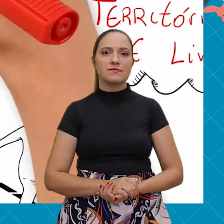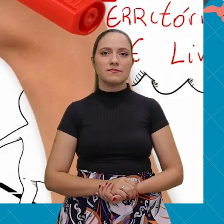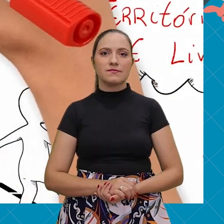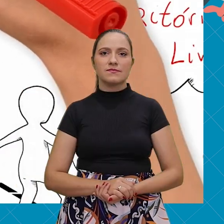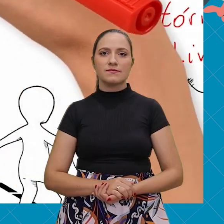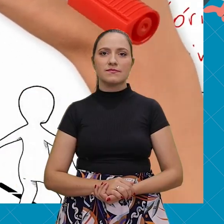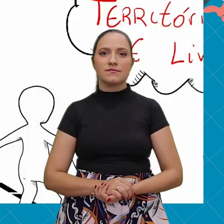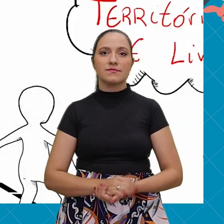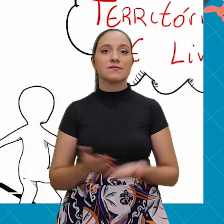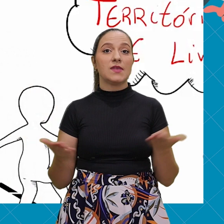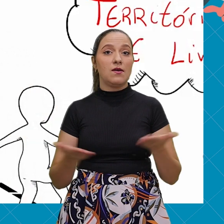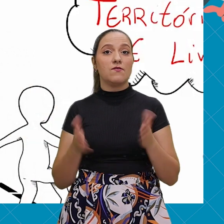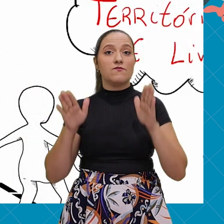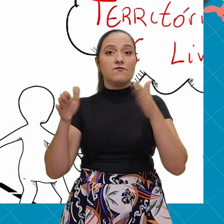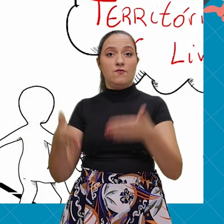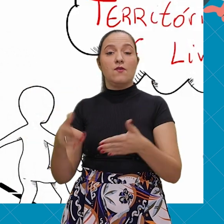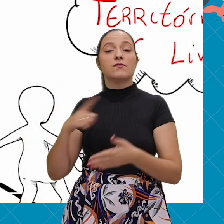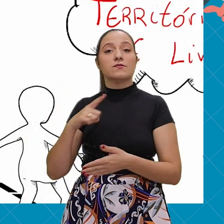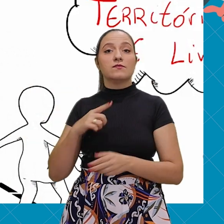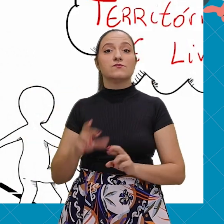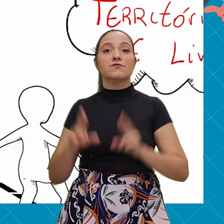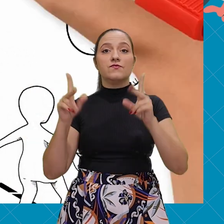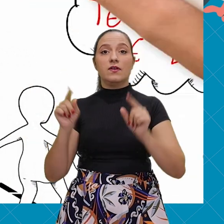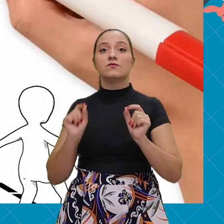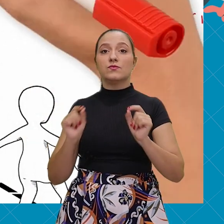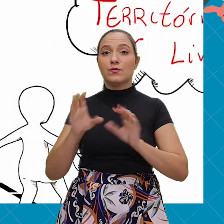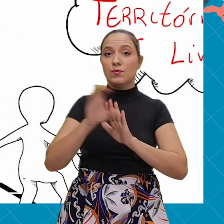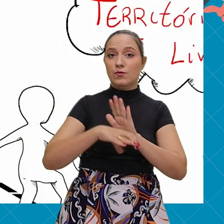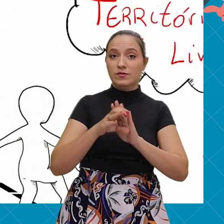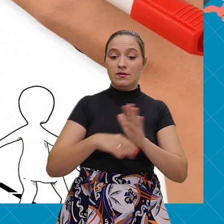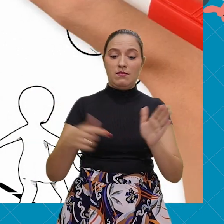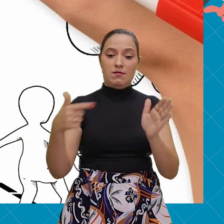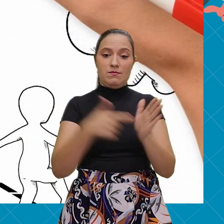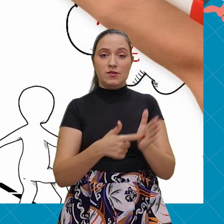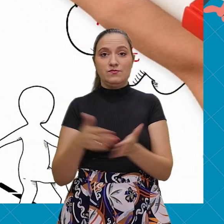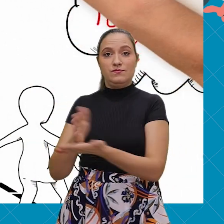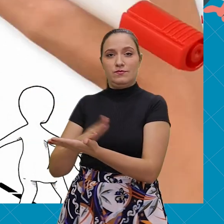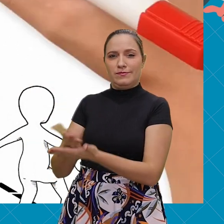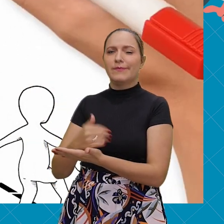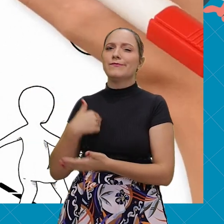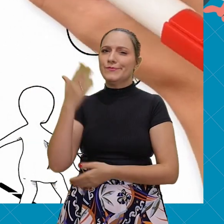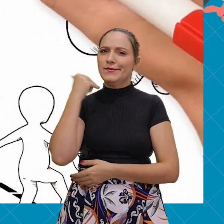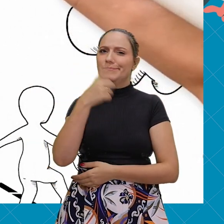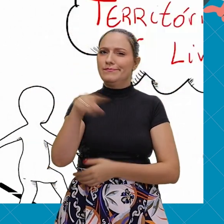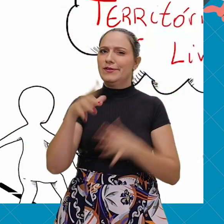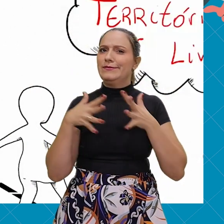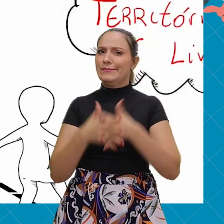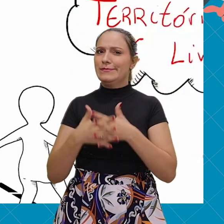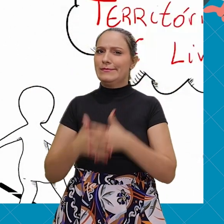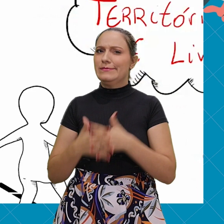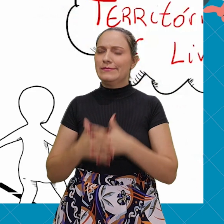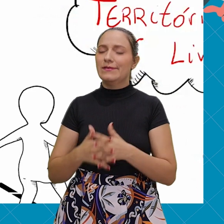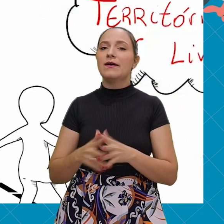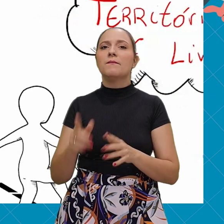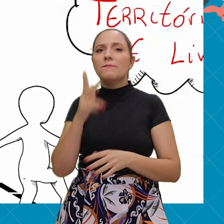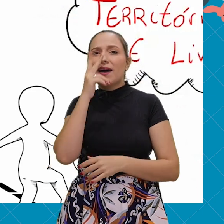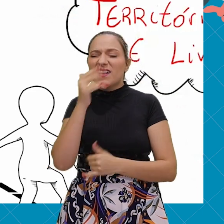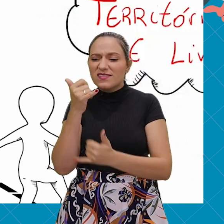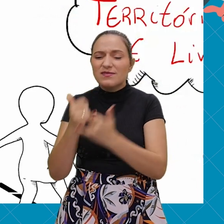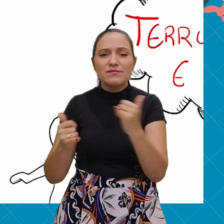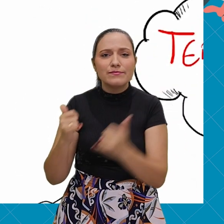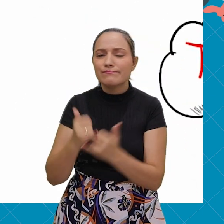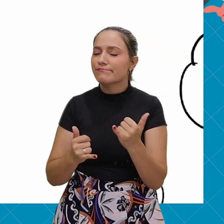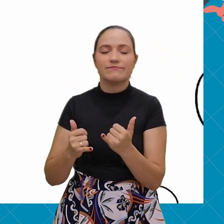Vamos focar agora nas diferenças entre os conceitos de fronteira e limite, porque eu sei que vocês confundem muito eles dois. Inclusive eles são tratados